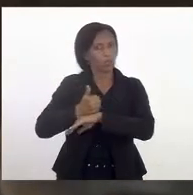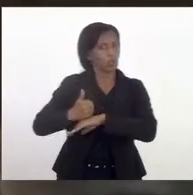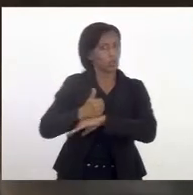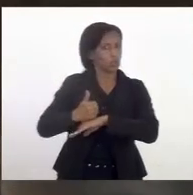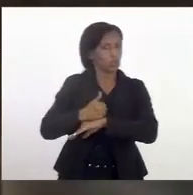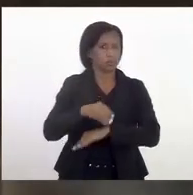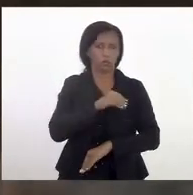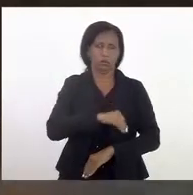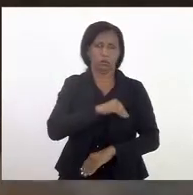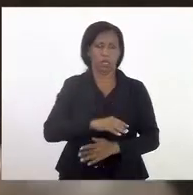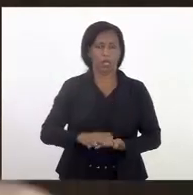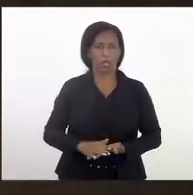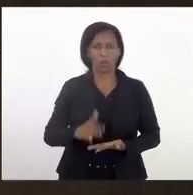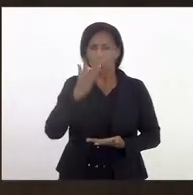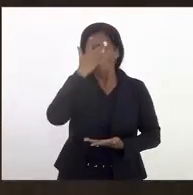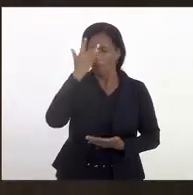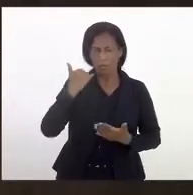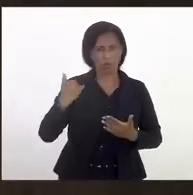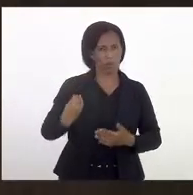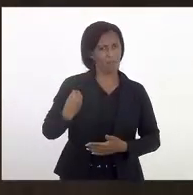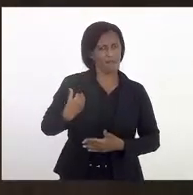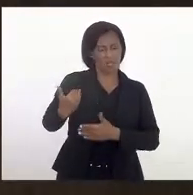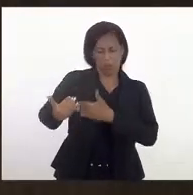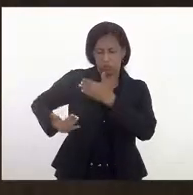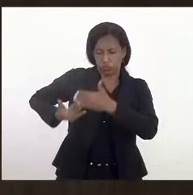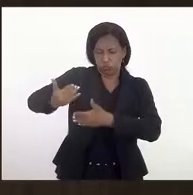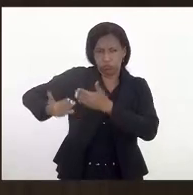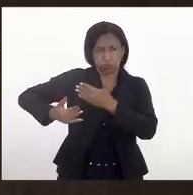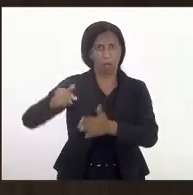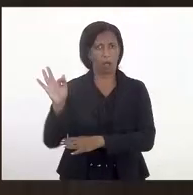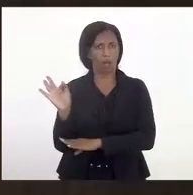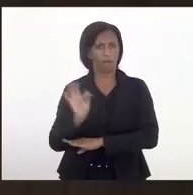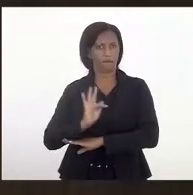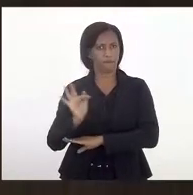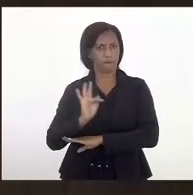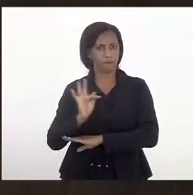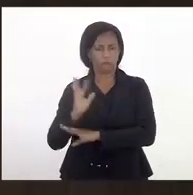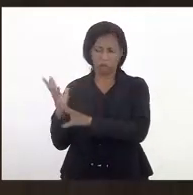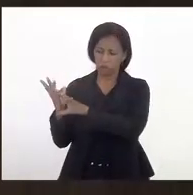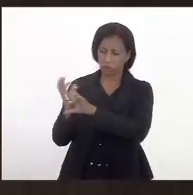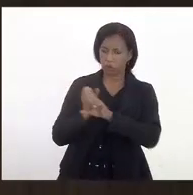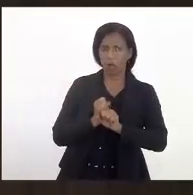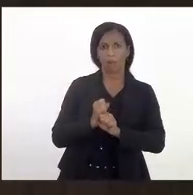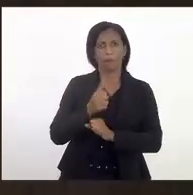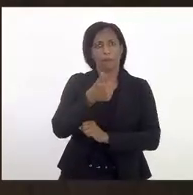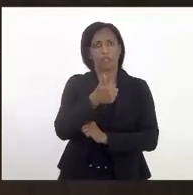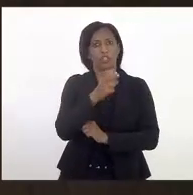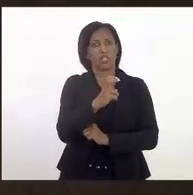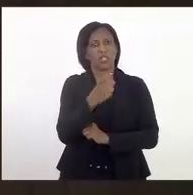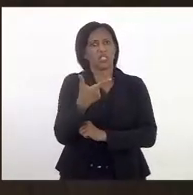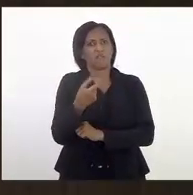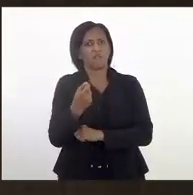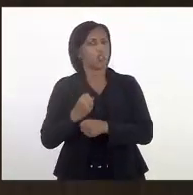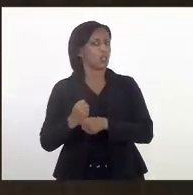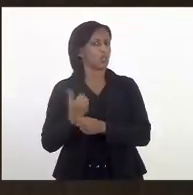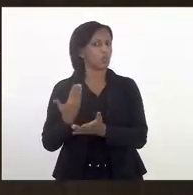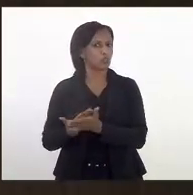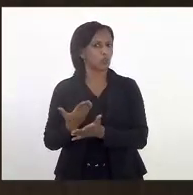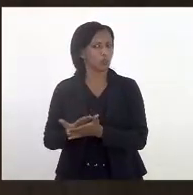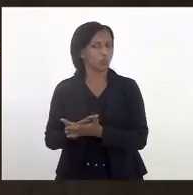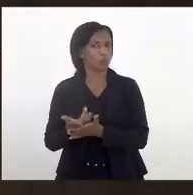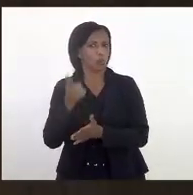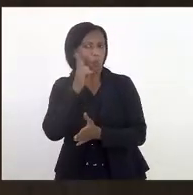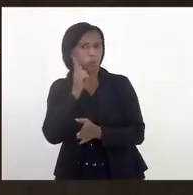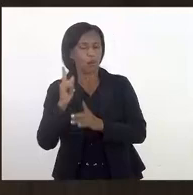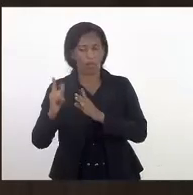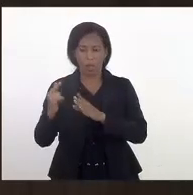salário condizente com alguém que ao longo da sua trajetória acadêmica reuniu mais de 15 20 anos de estudo para exercer uma